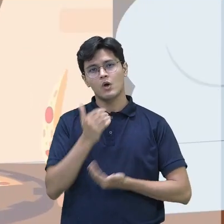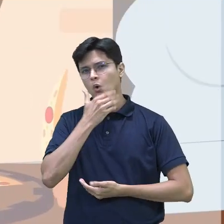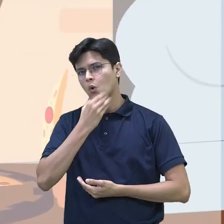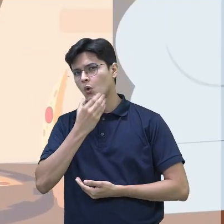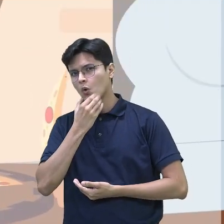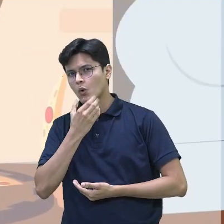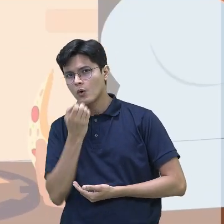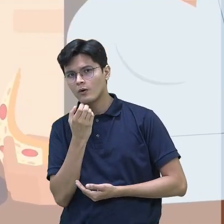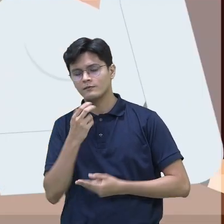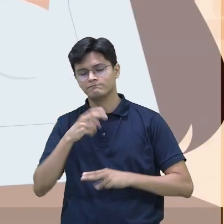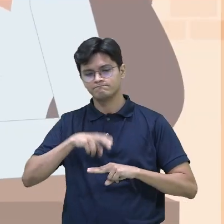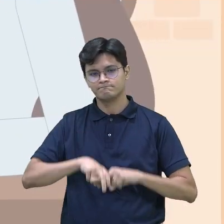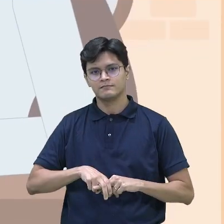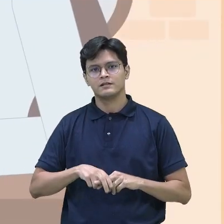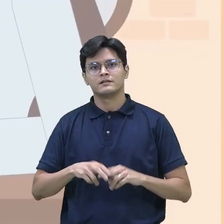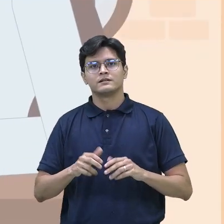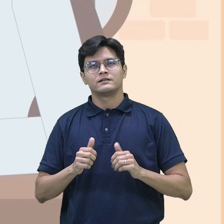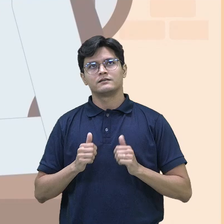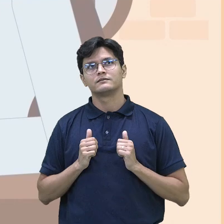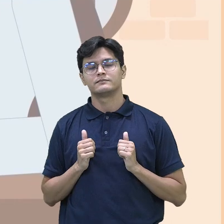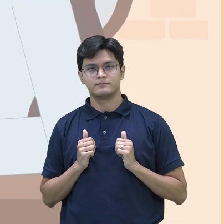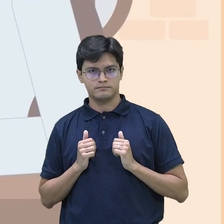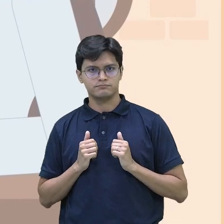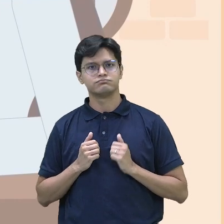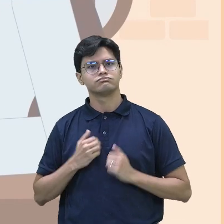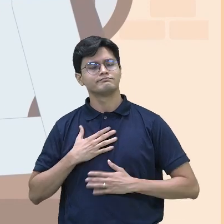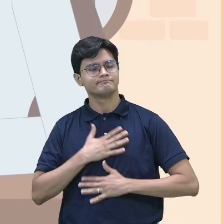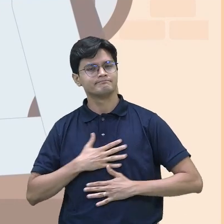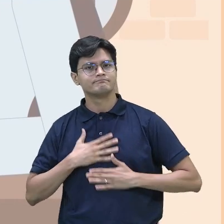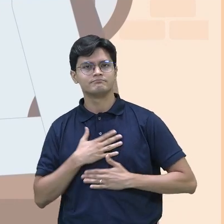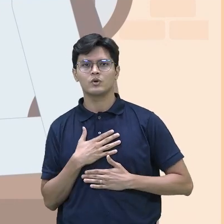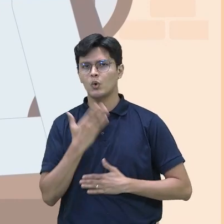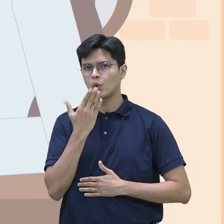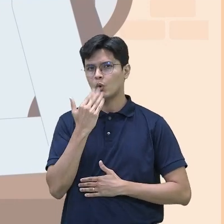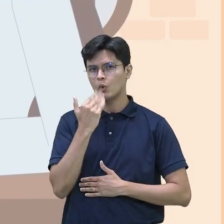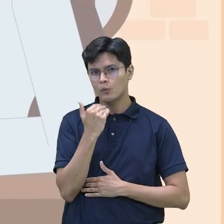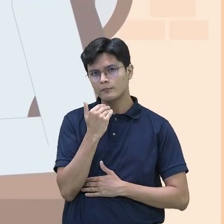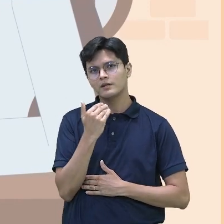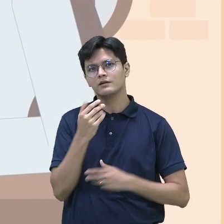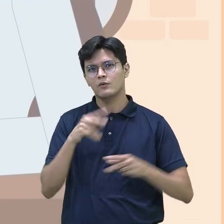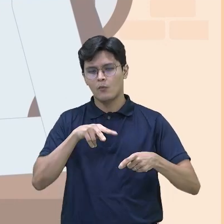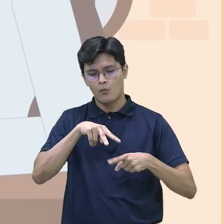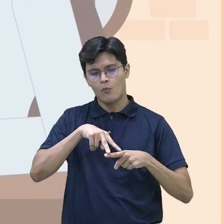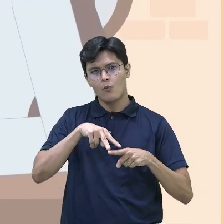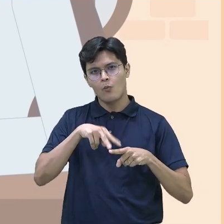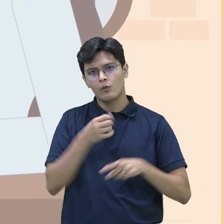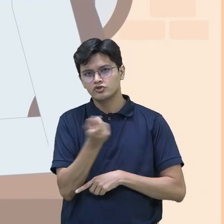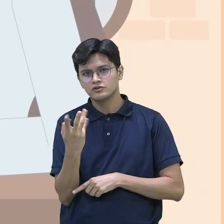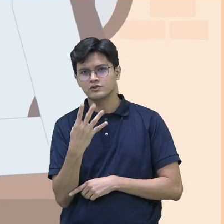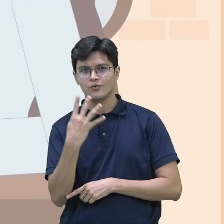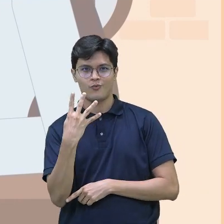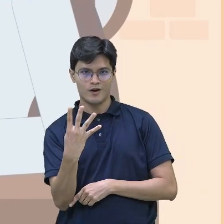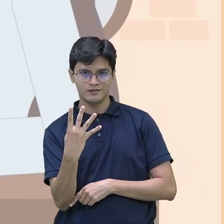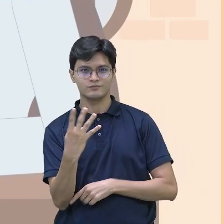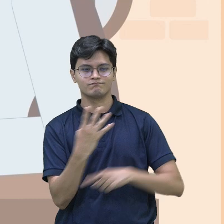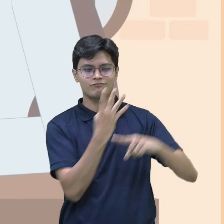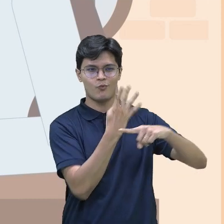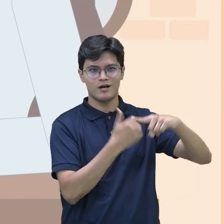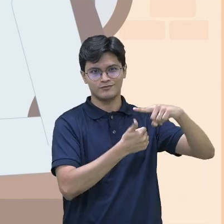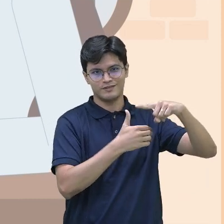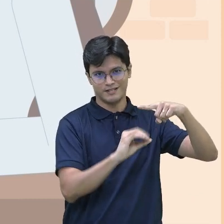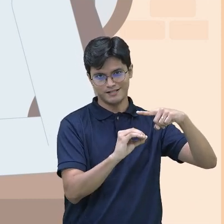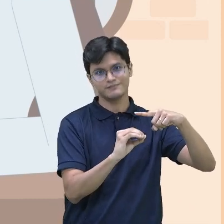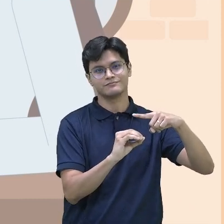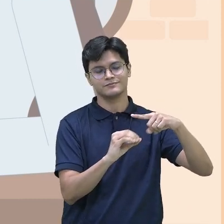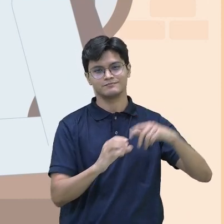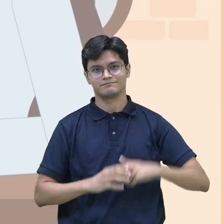na cadeira satisfeito. "Eu comi 4 pedaços, isso é 4/10 da pizza", ele disse